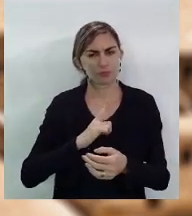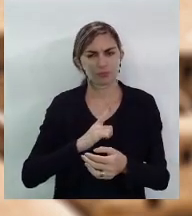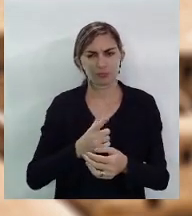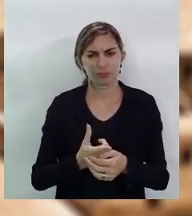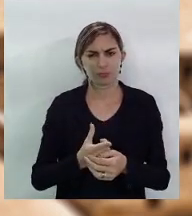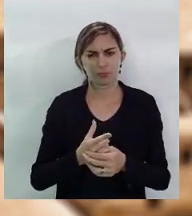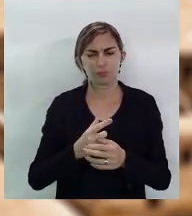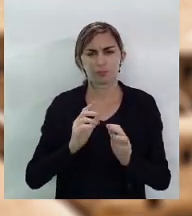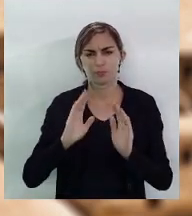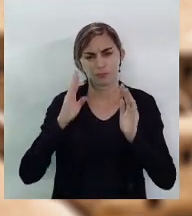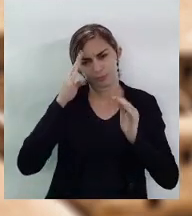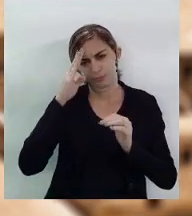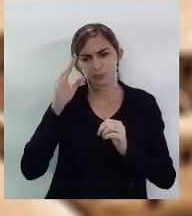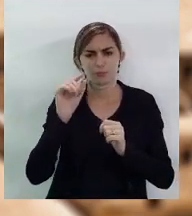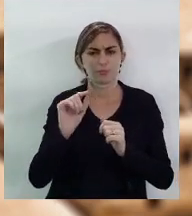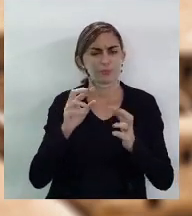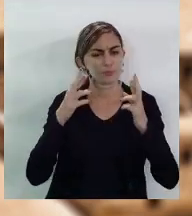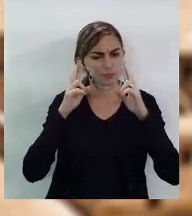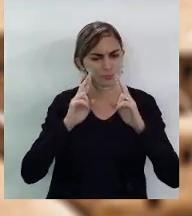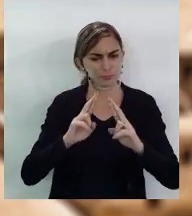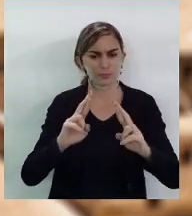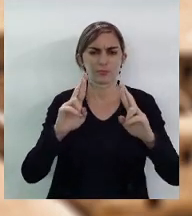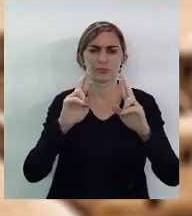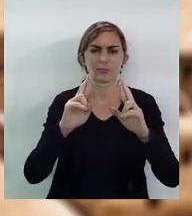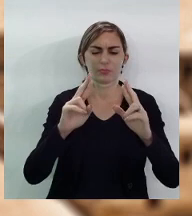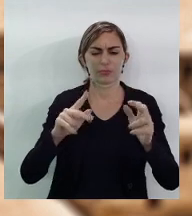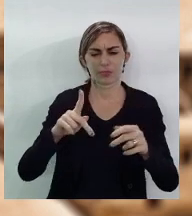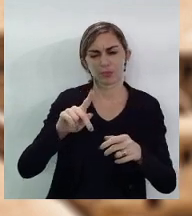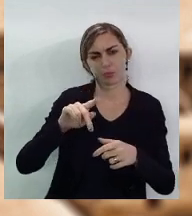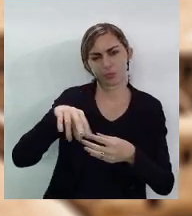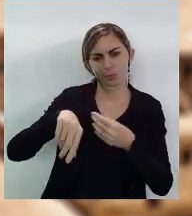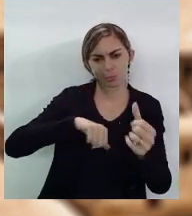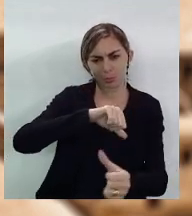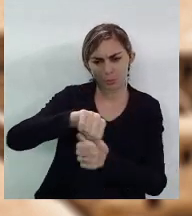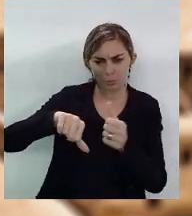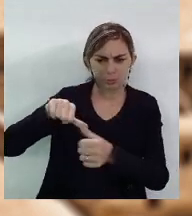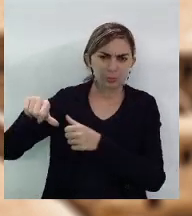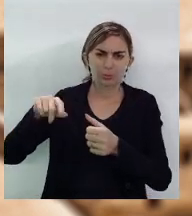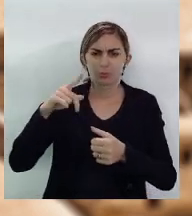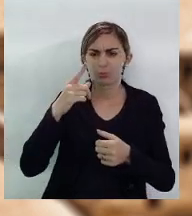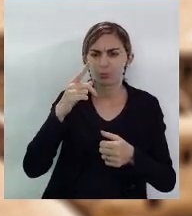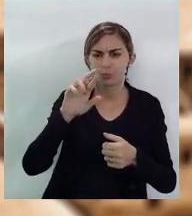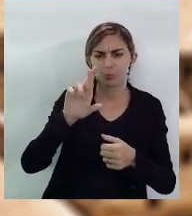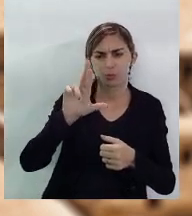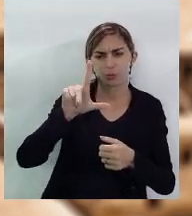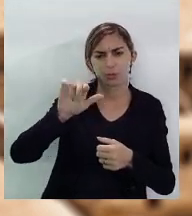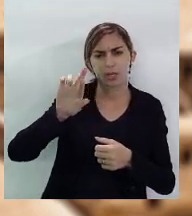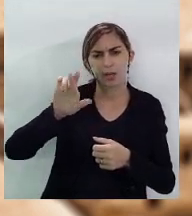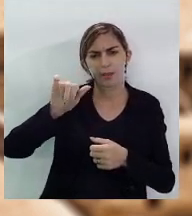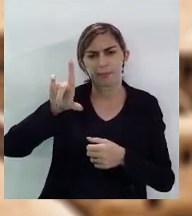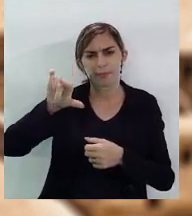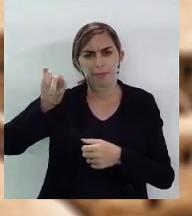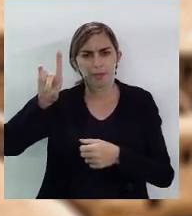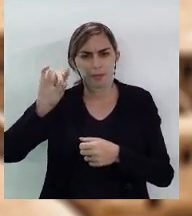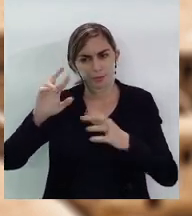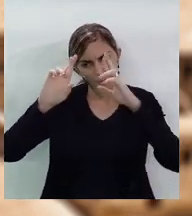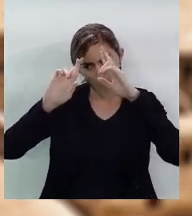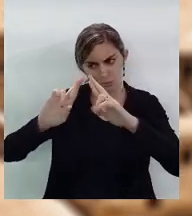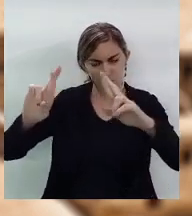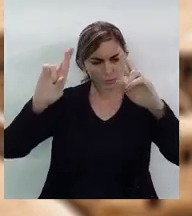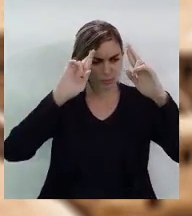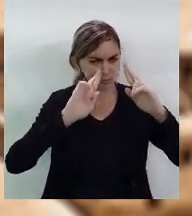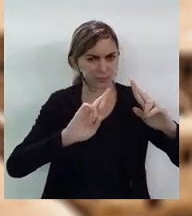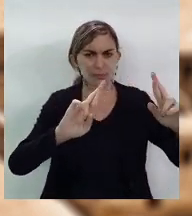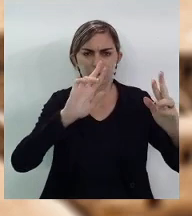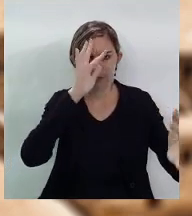como ponto-chave o quê? O respeito, a pluralidade, respeitar a dignidade do outro, aquele que tem